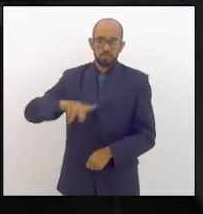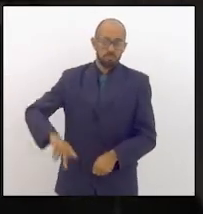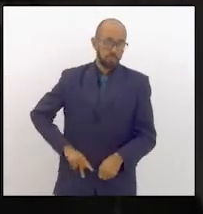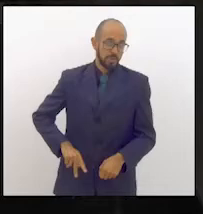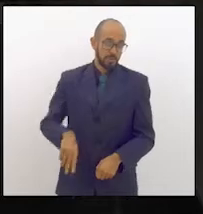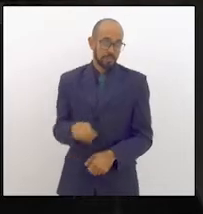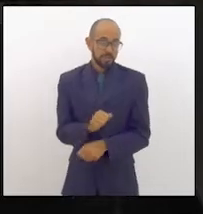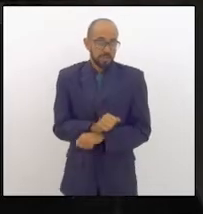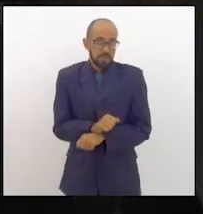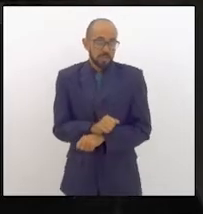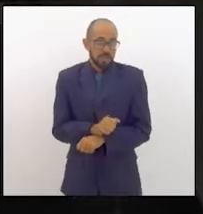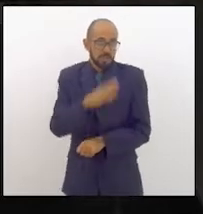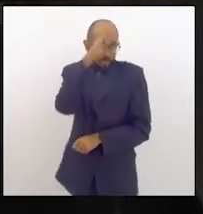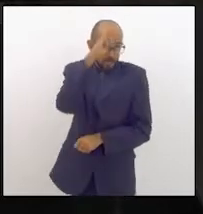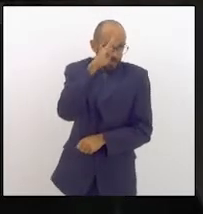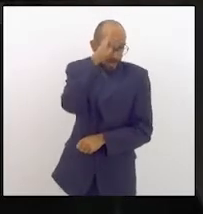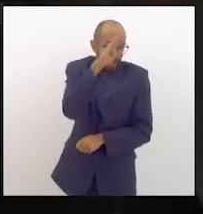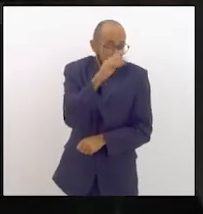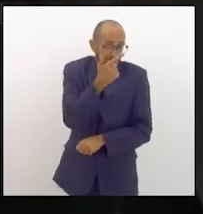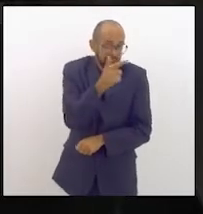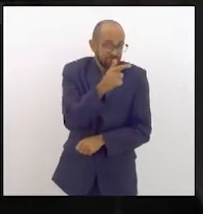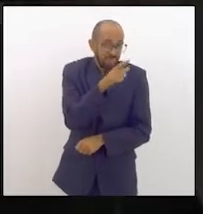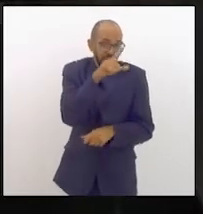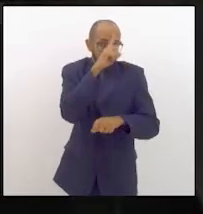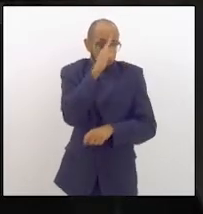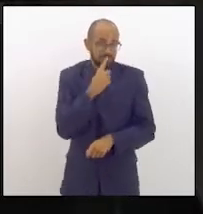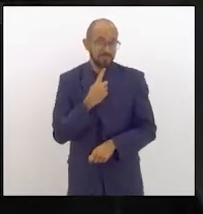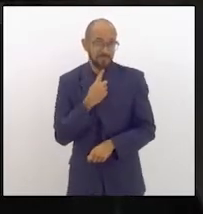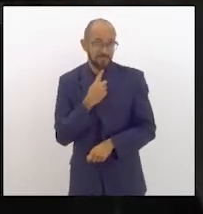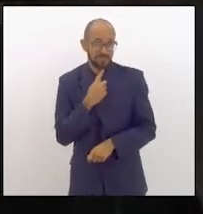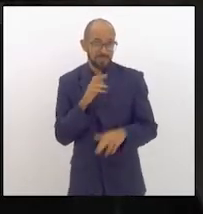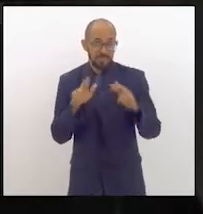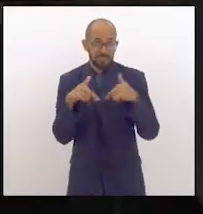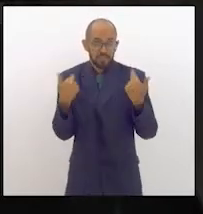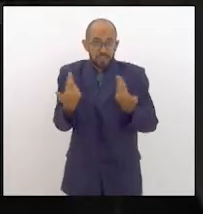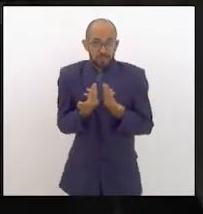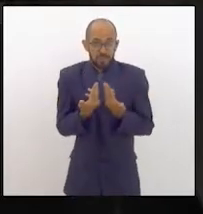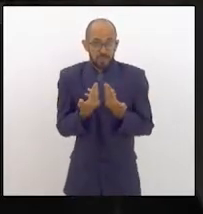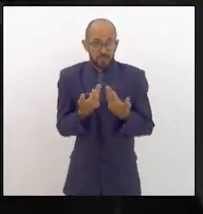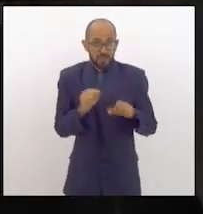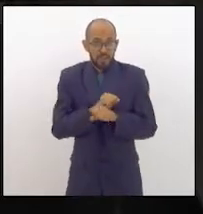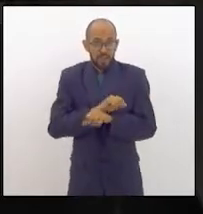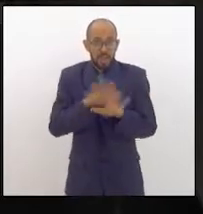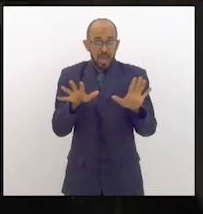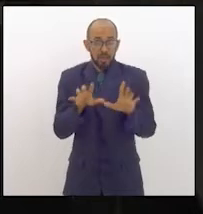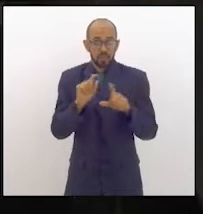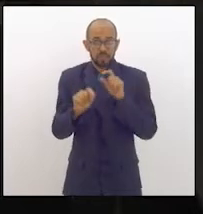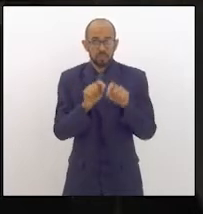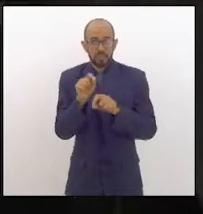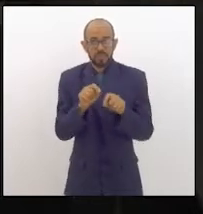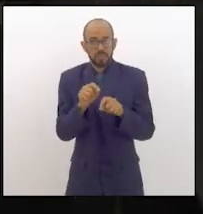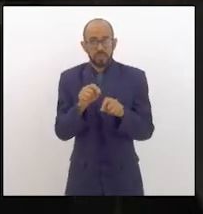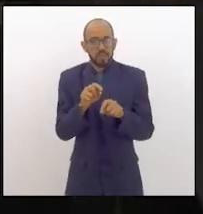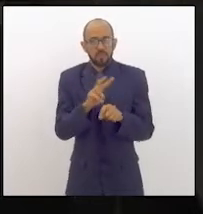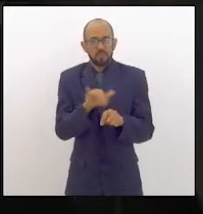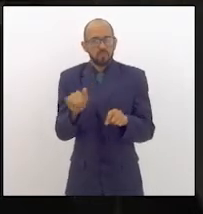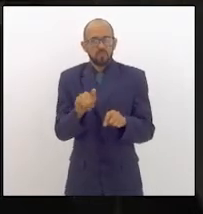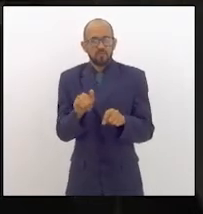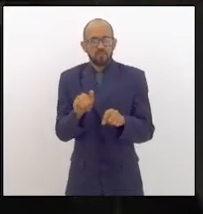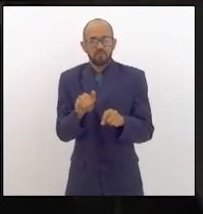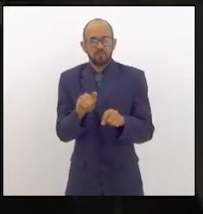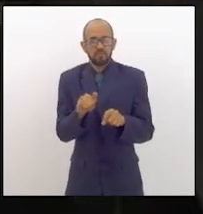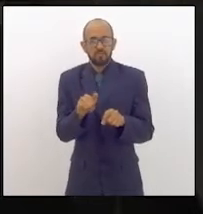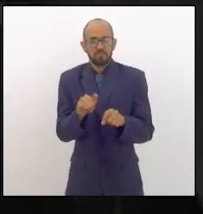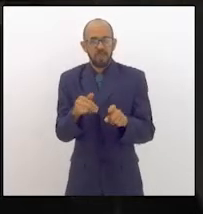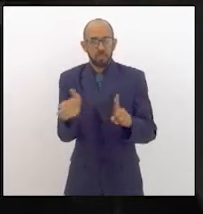aparece nas mídias dele na arte dele nas reuniões ele deixa bem claro que não vai bater no Lula